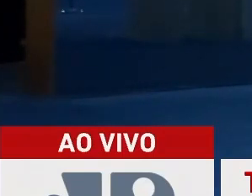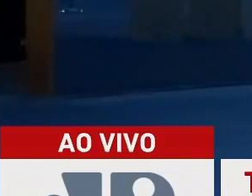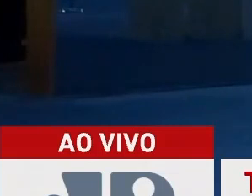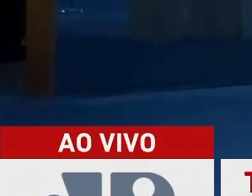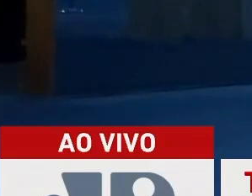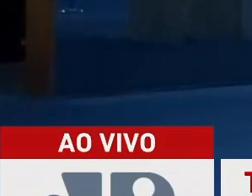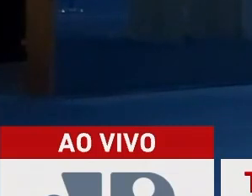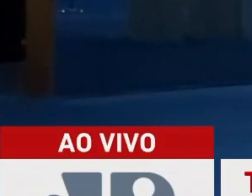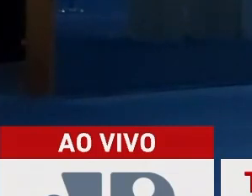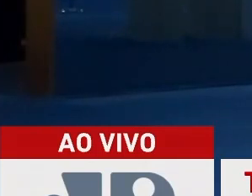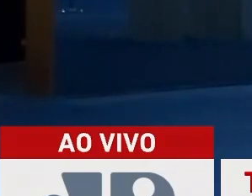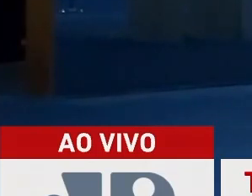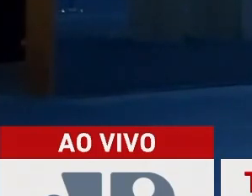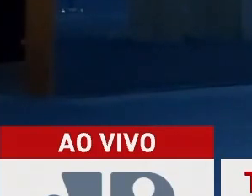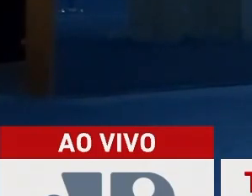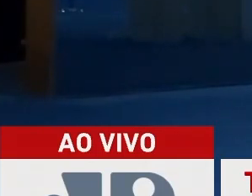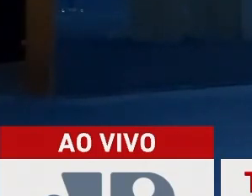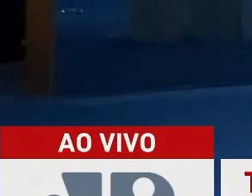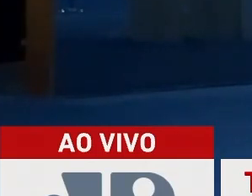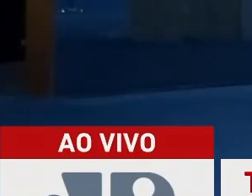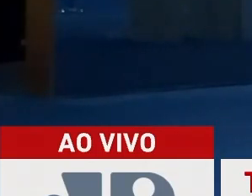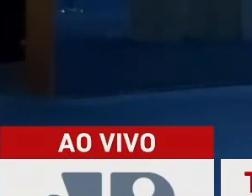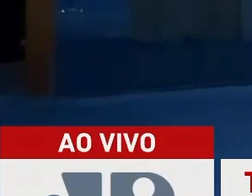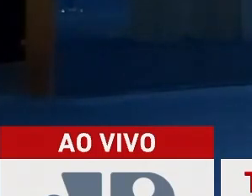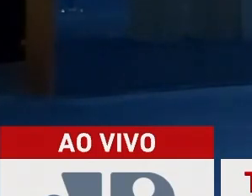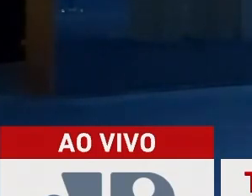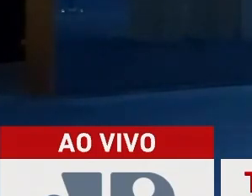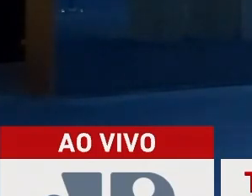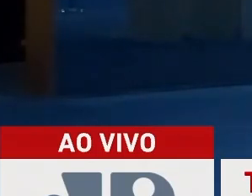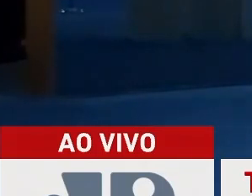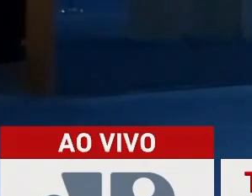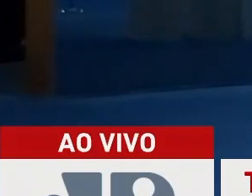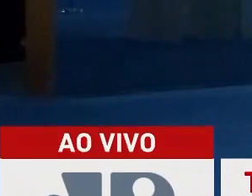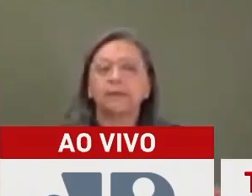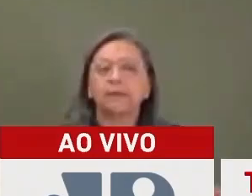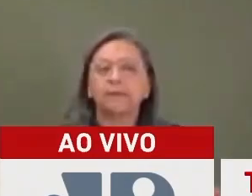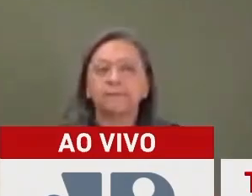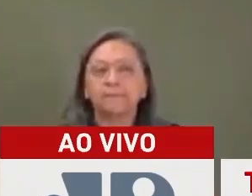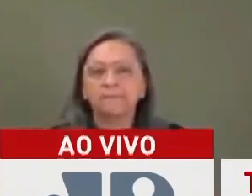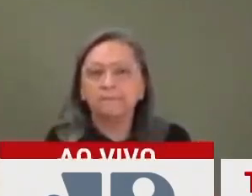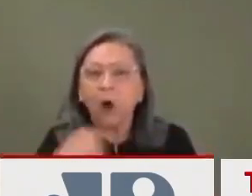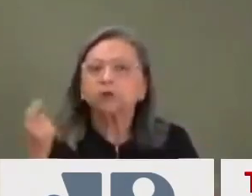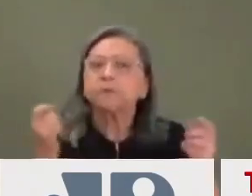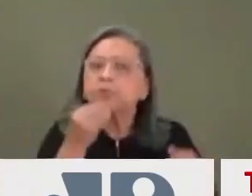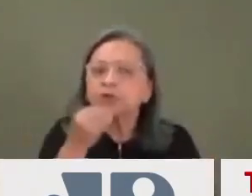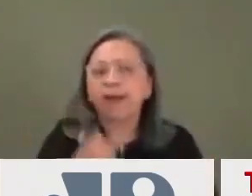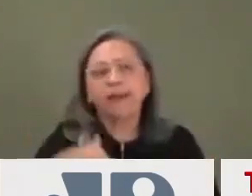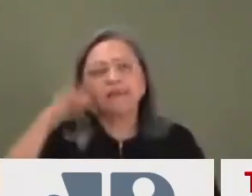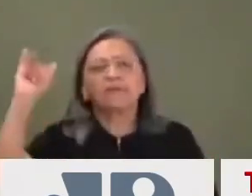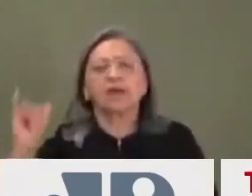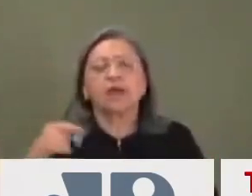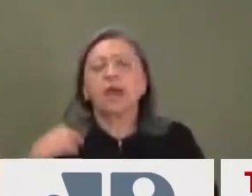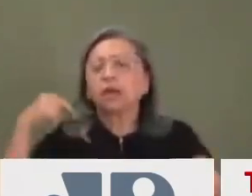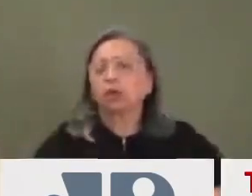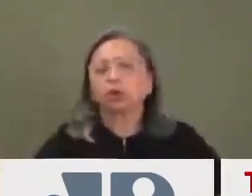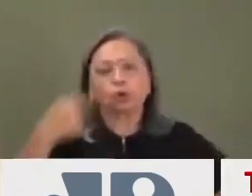sim à forma como a prova é aplicada aos profissionais de saúde. Aqui eu não estou